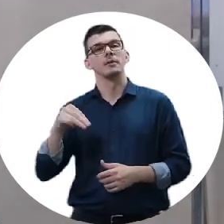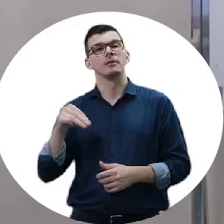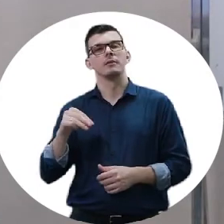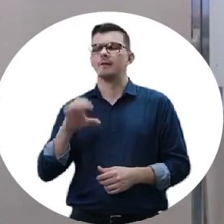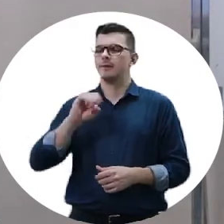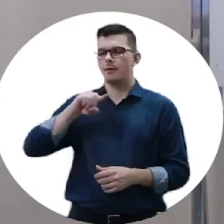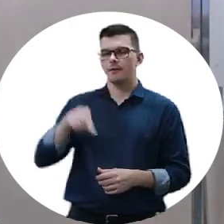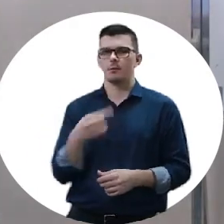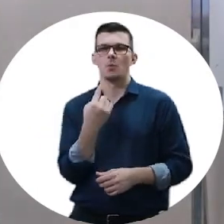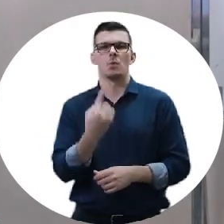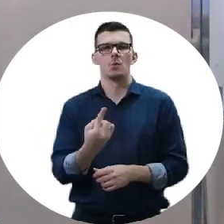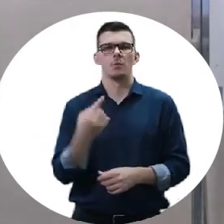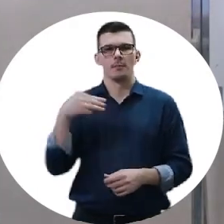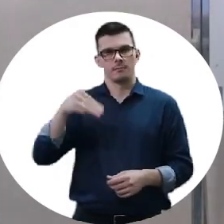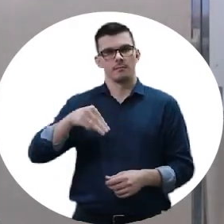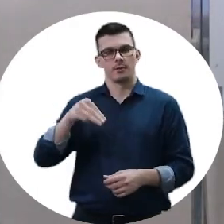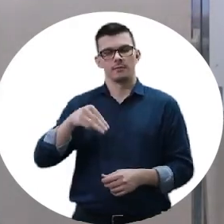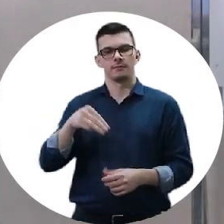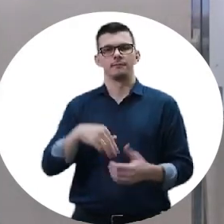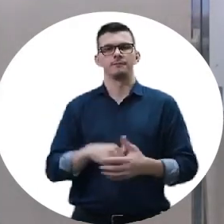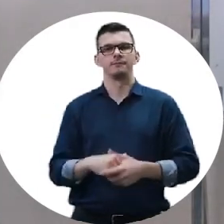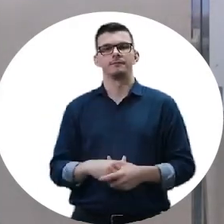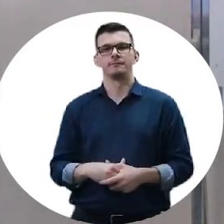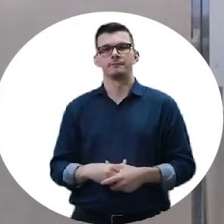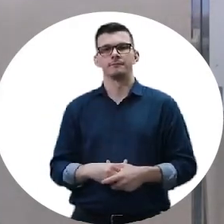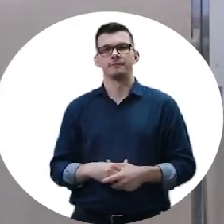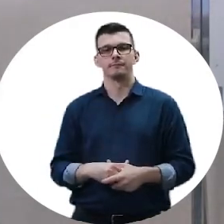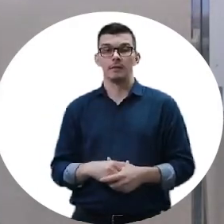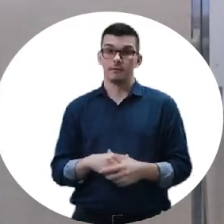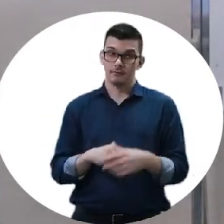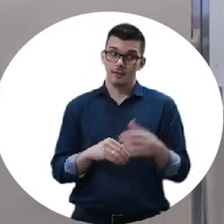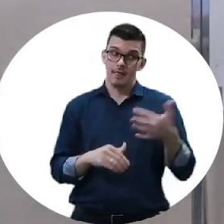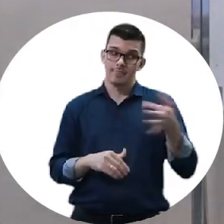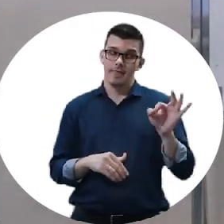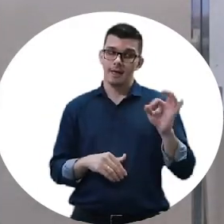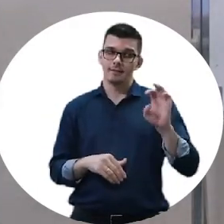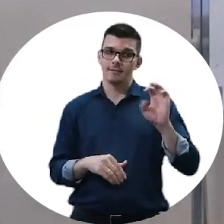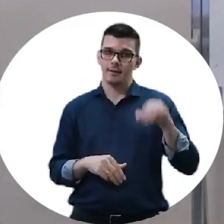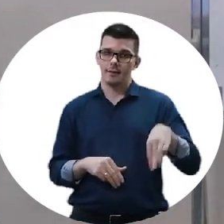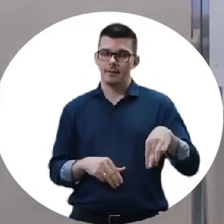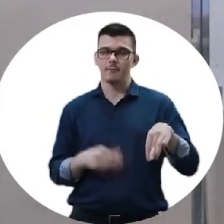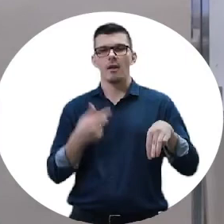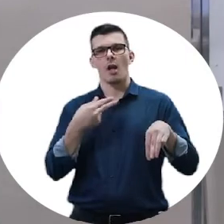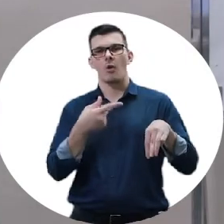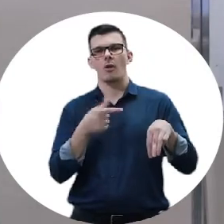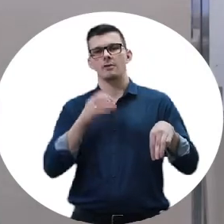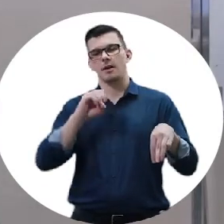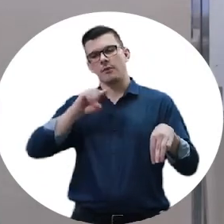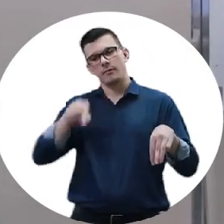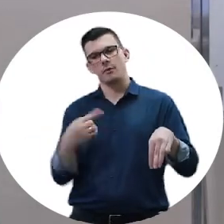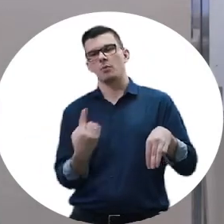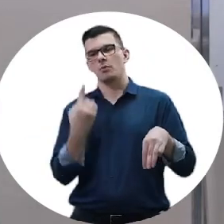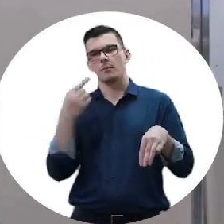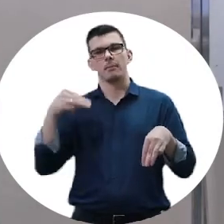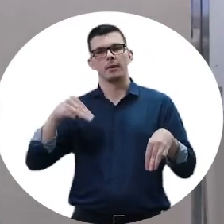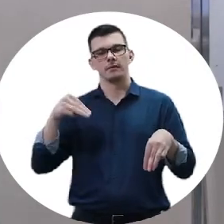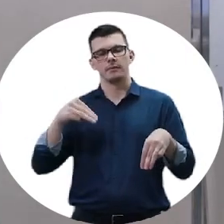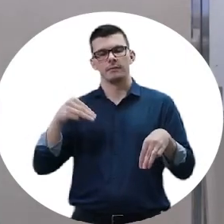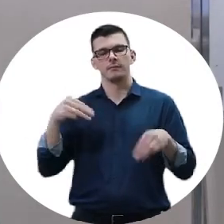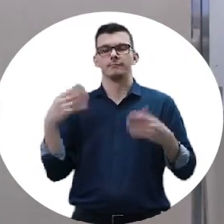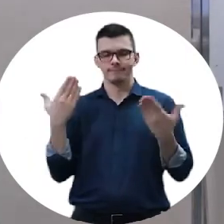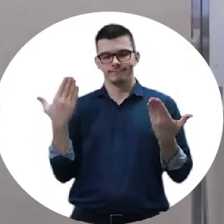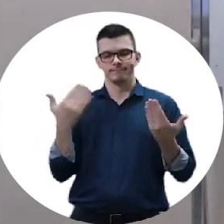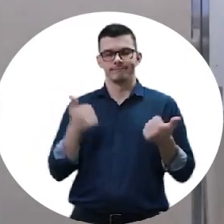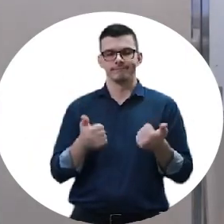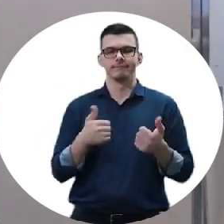0,1 metro. A 0,1 metro. Então, 10 centímetros corresponde a 0,1 metro. Só fazer a regra de 3. 1 metro é 100,